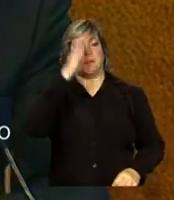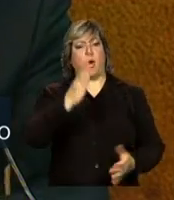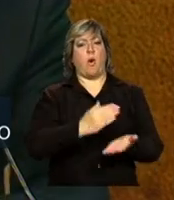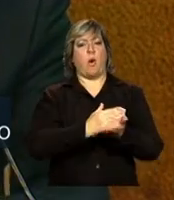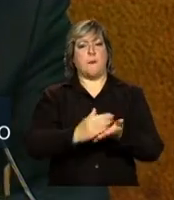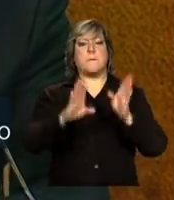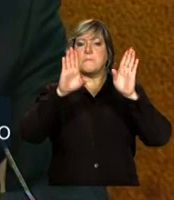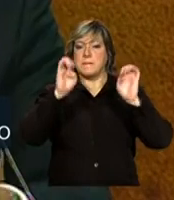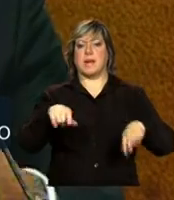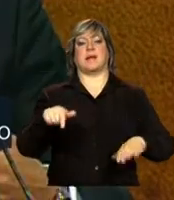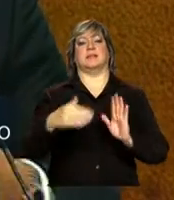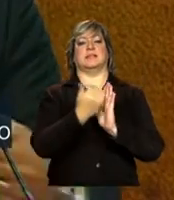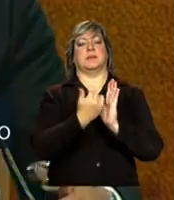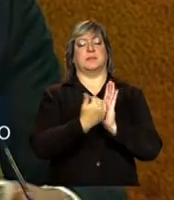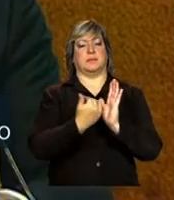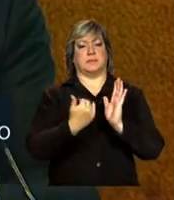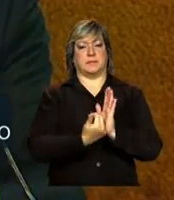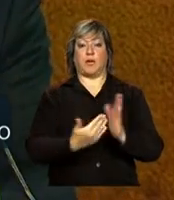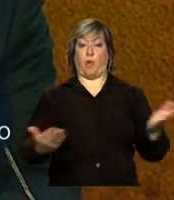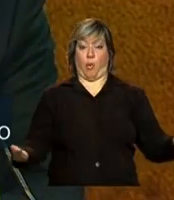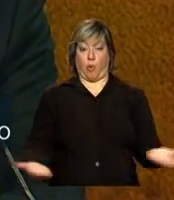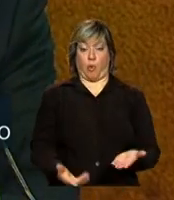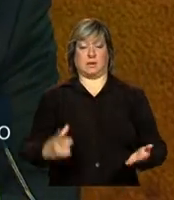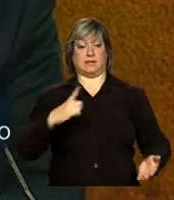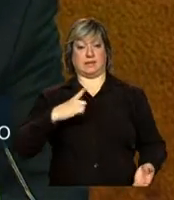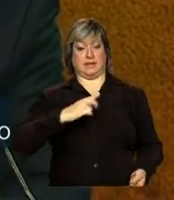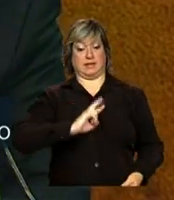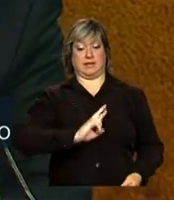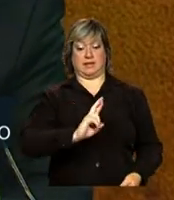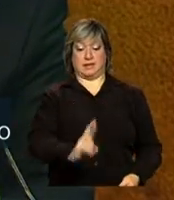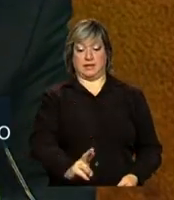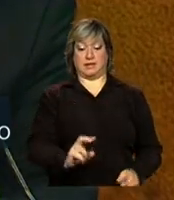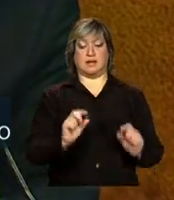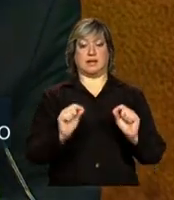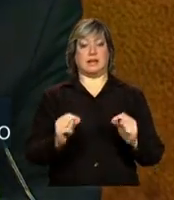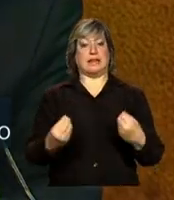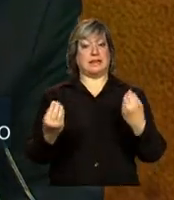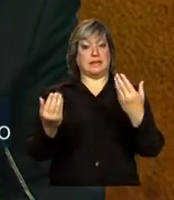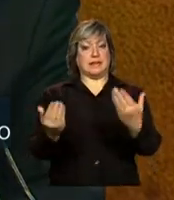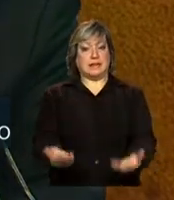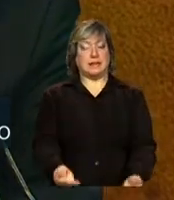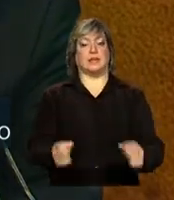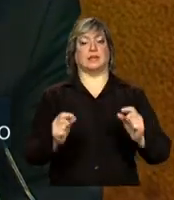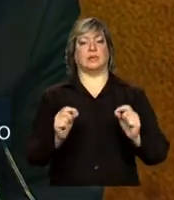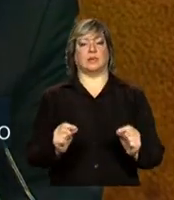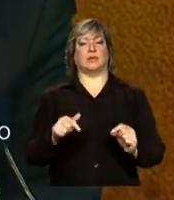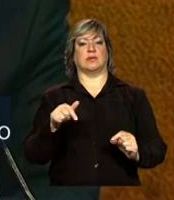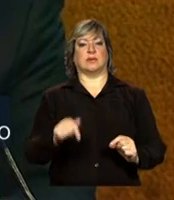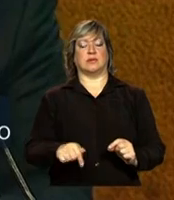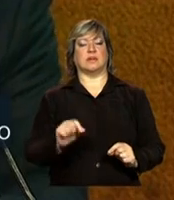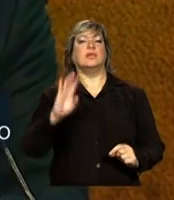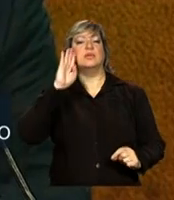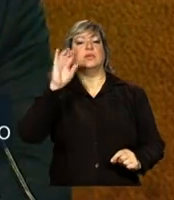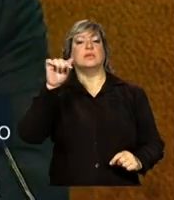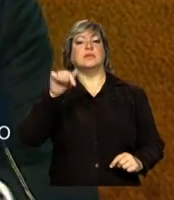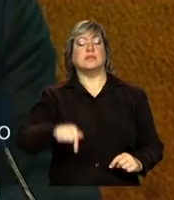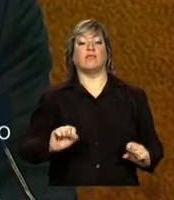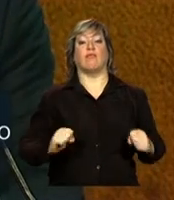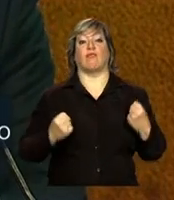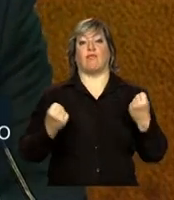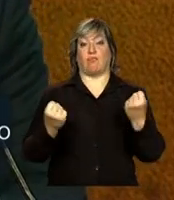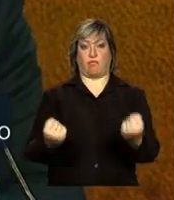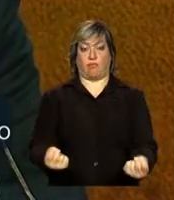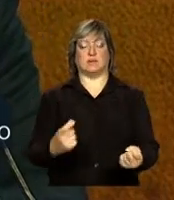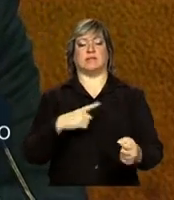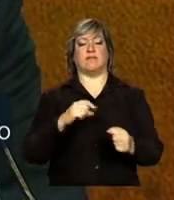este programa e Hoje está tendo resultados e fornecendo lições à região justamente por causa desse grande esforço que tem sido